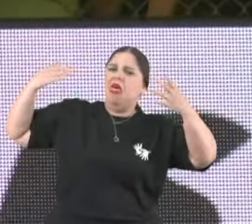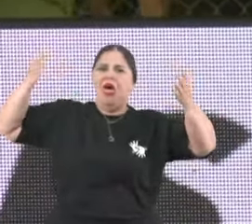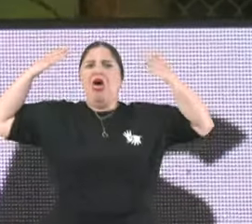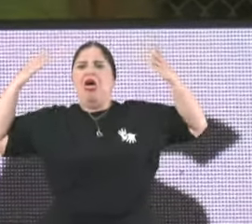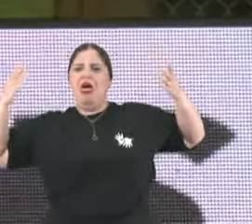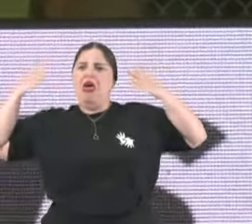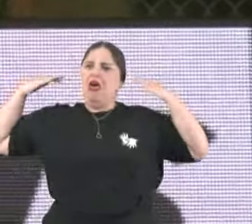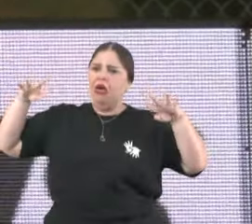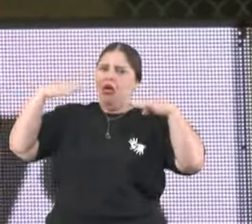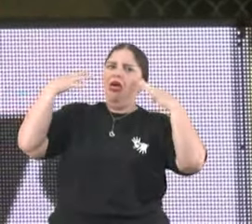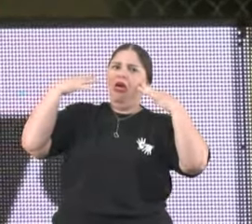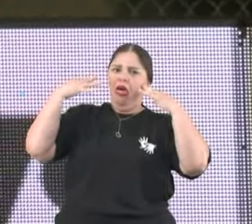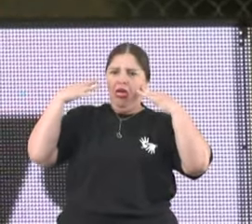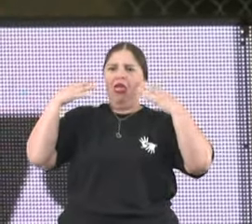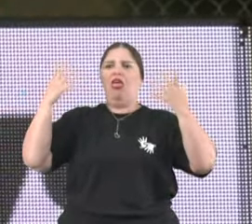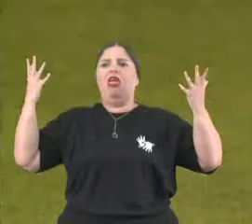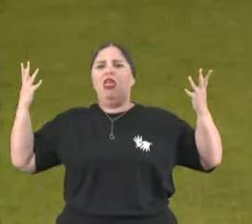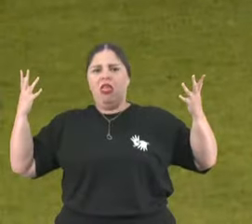Exatamente, né?